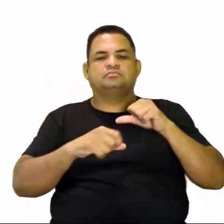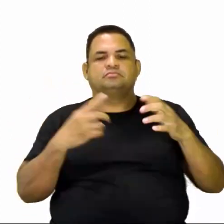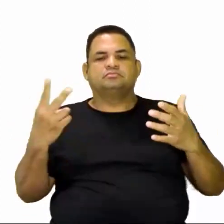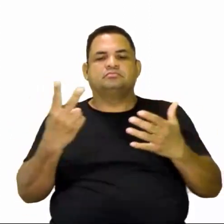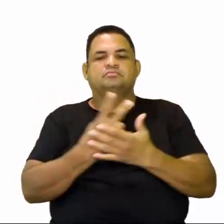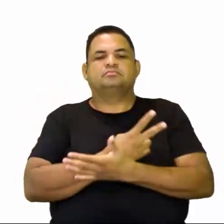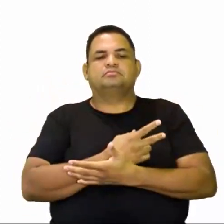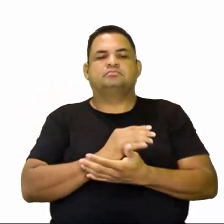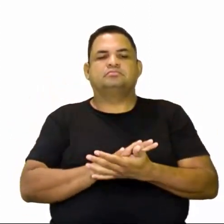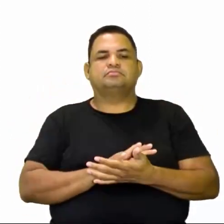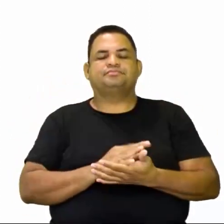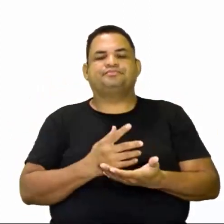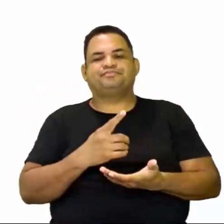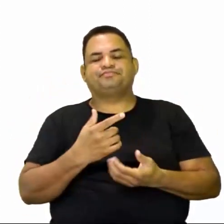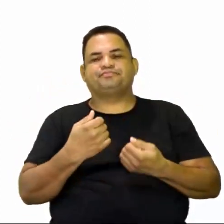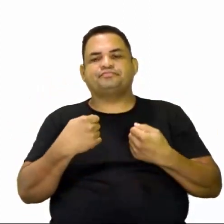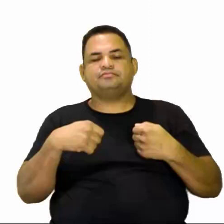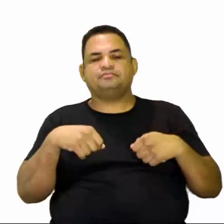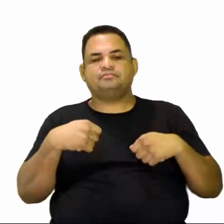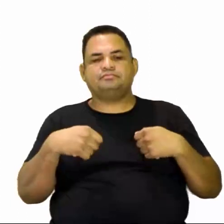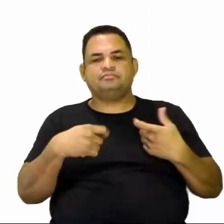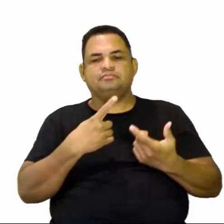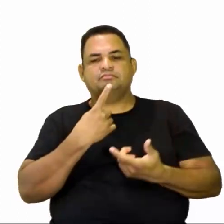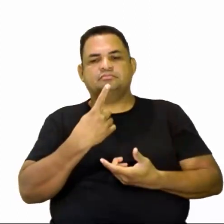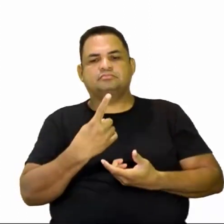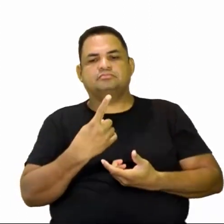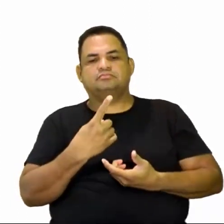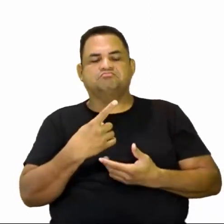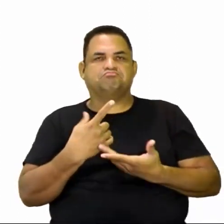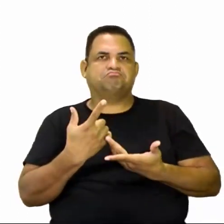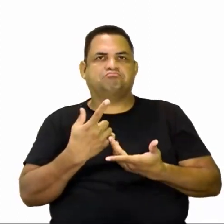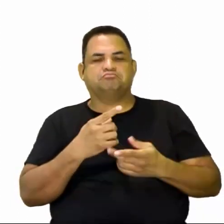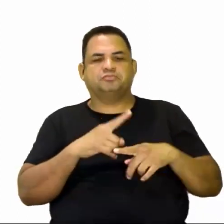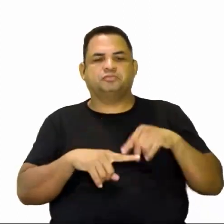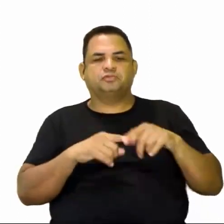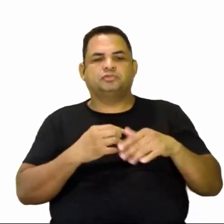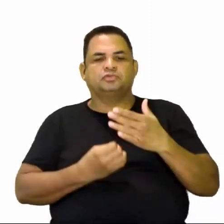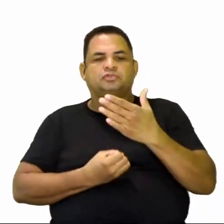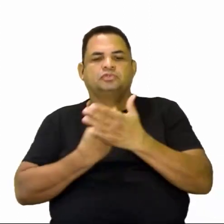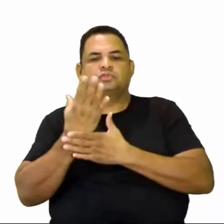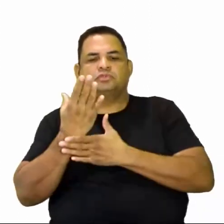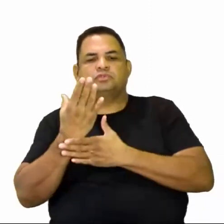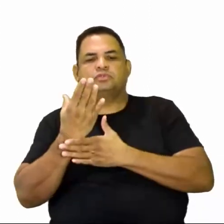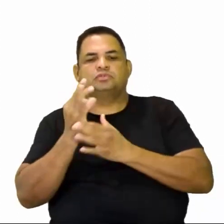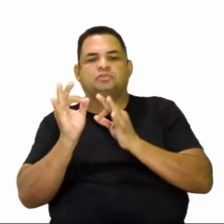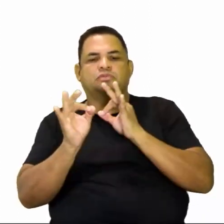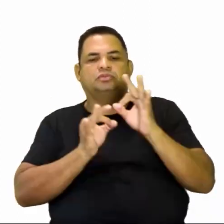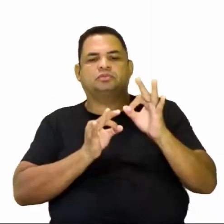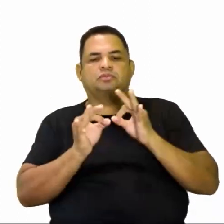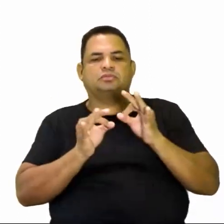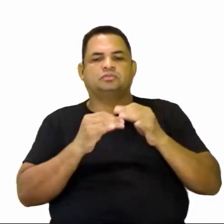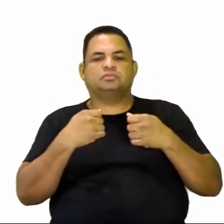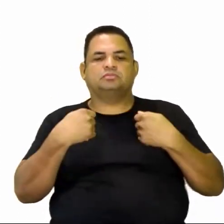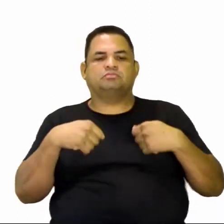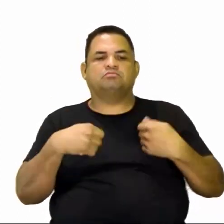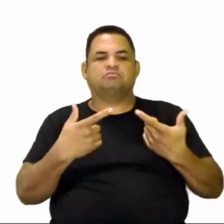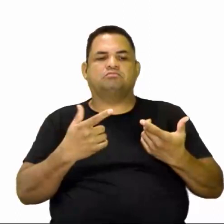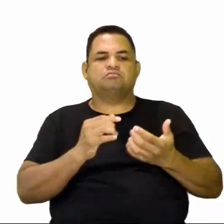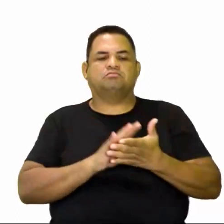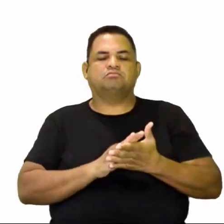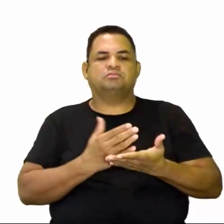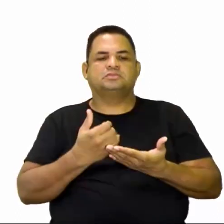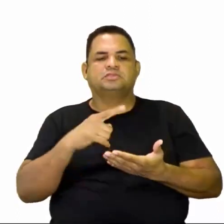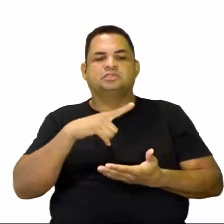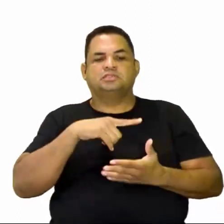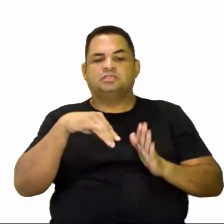ocorram, pelo menos um dos produtos formados deve satisfazer